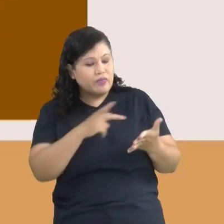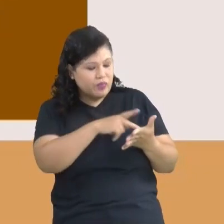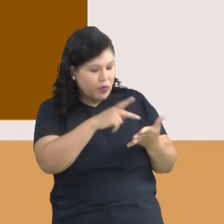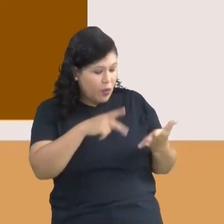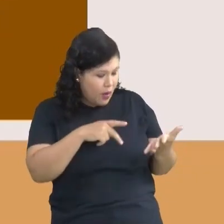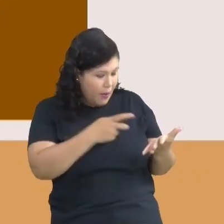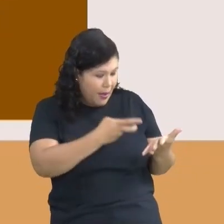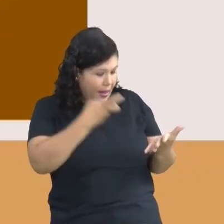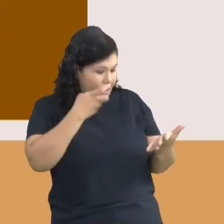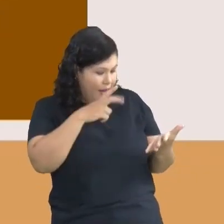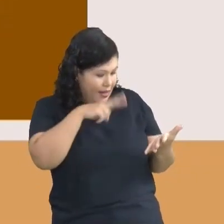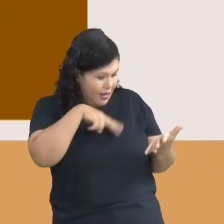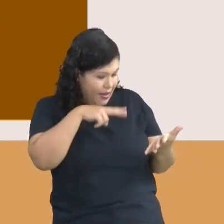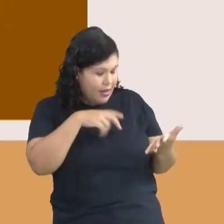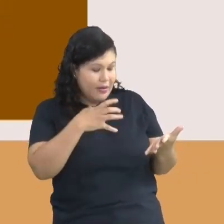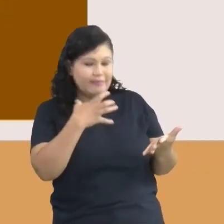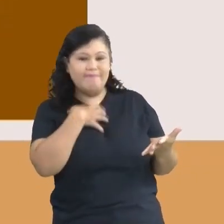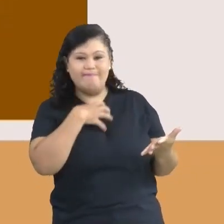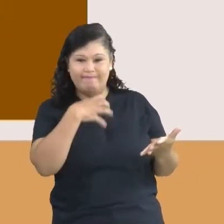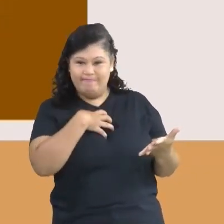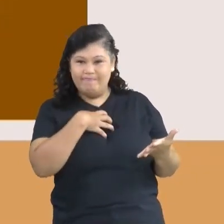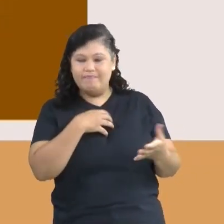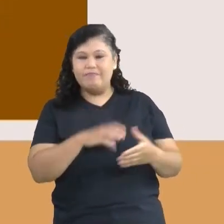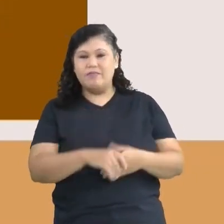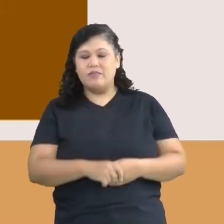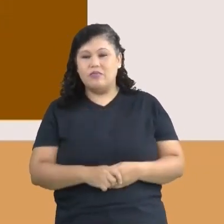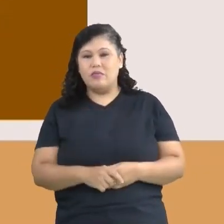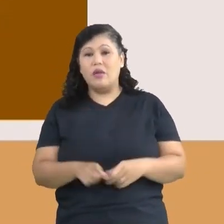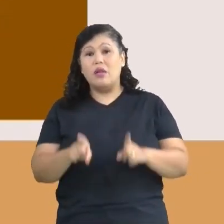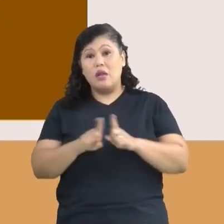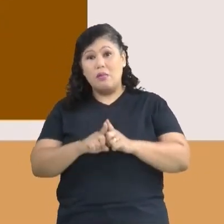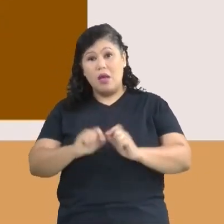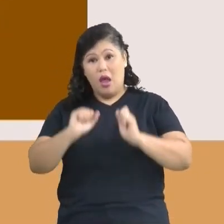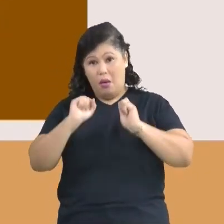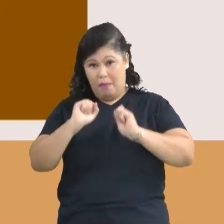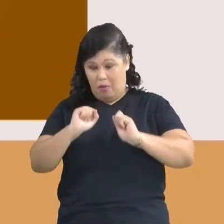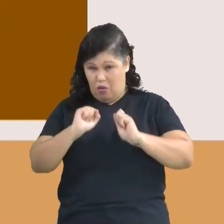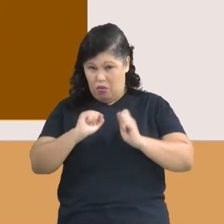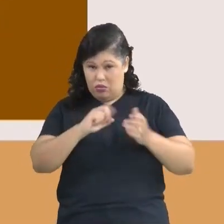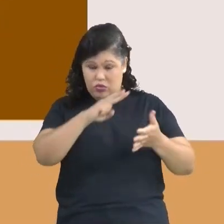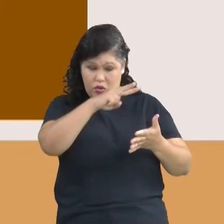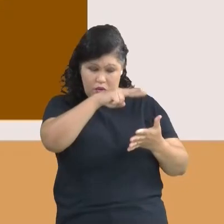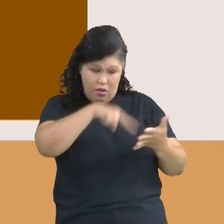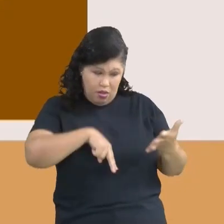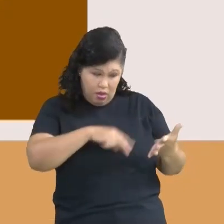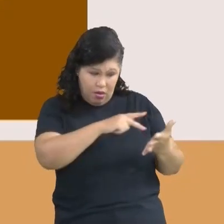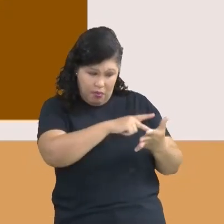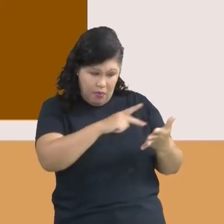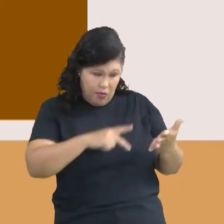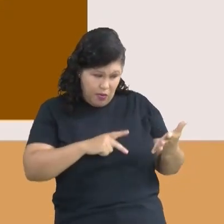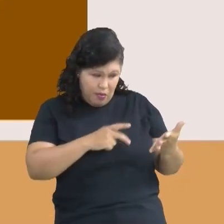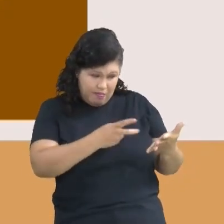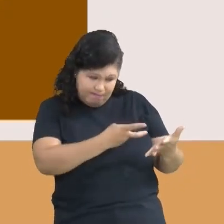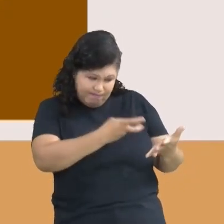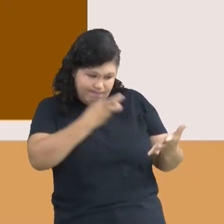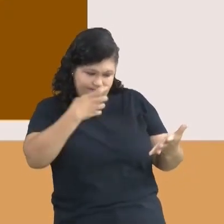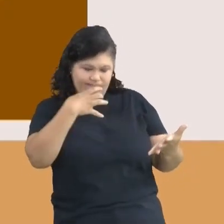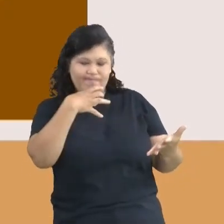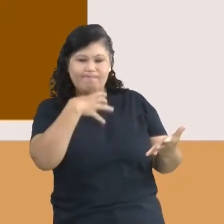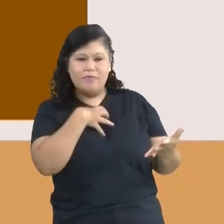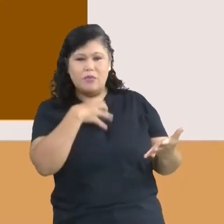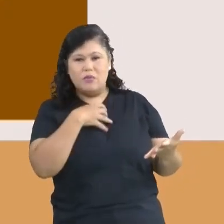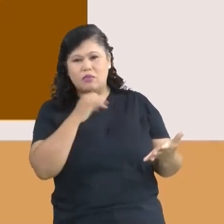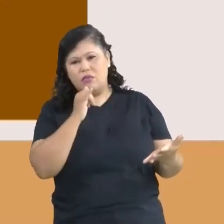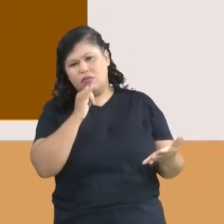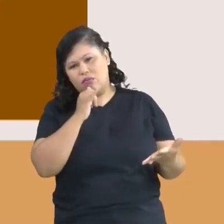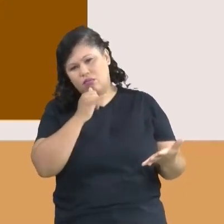felicidade também. E qual é o nosso outro sentimento? O último deles é a tristeza. Nós